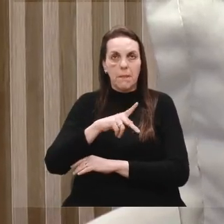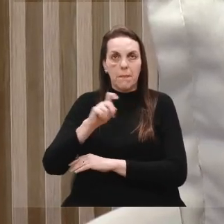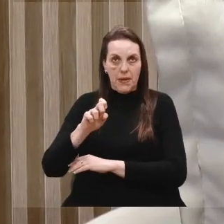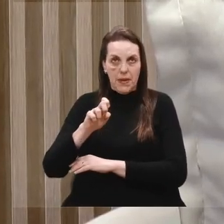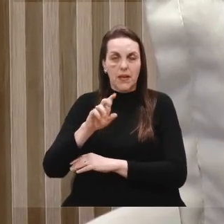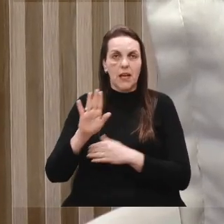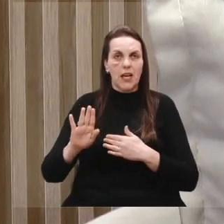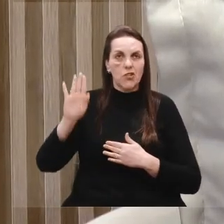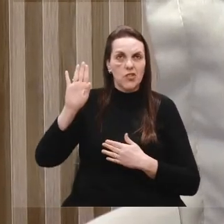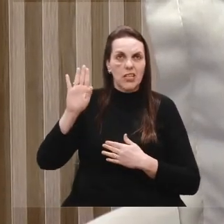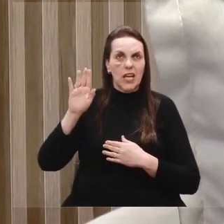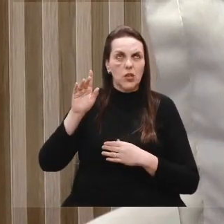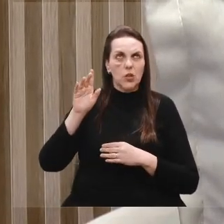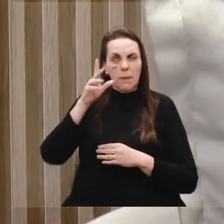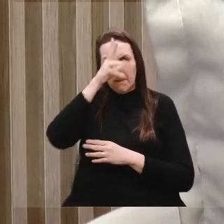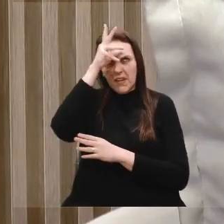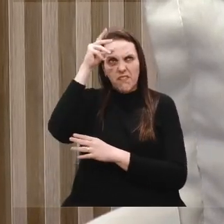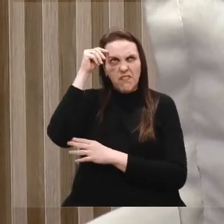candidato a prefeito, foi em